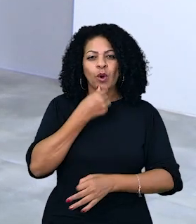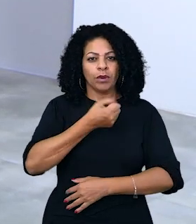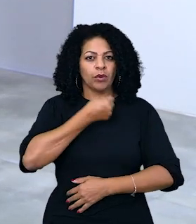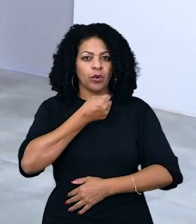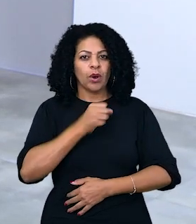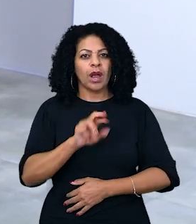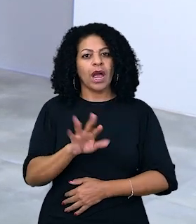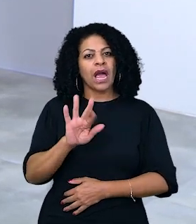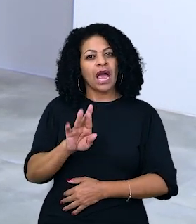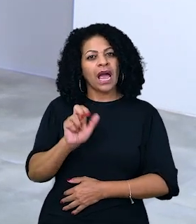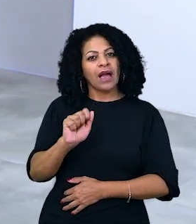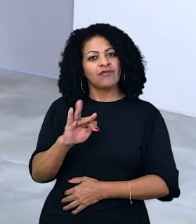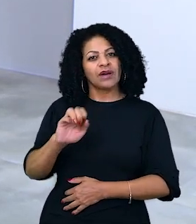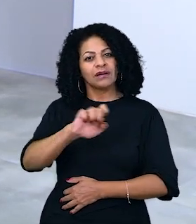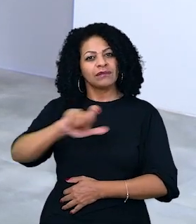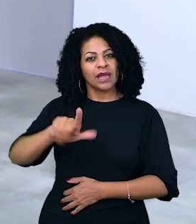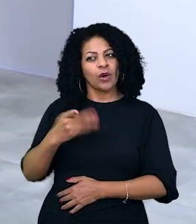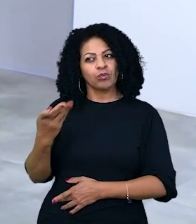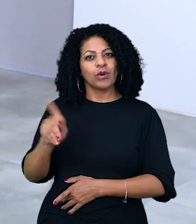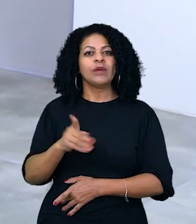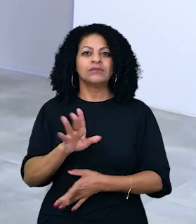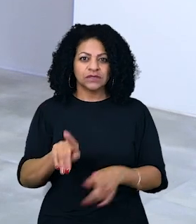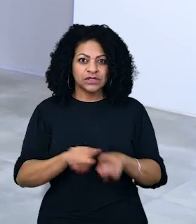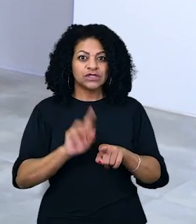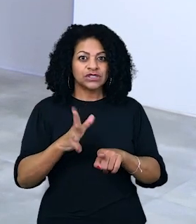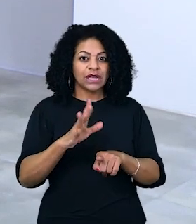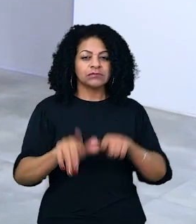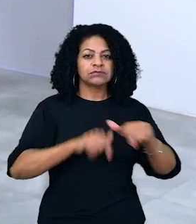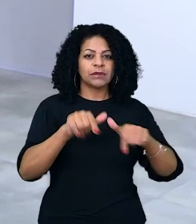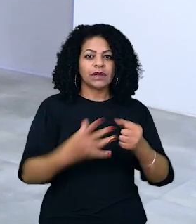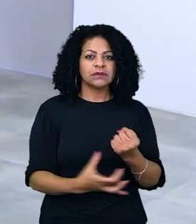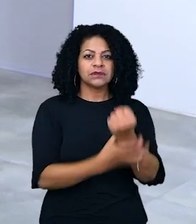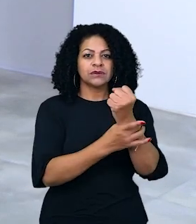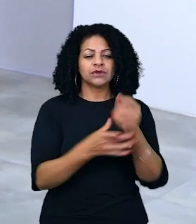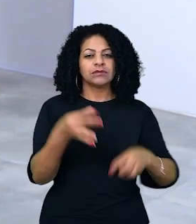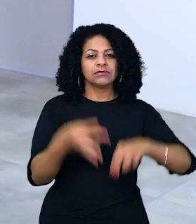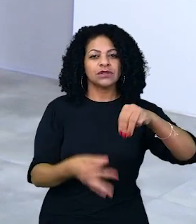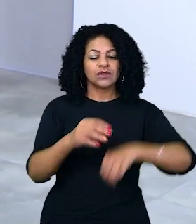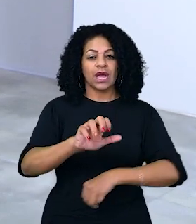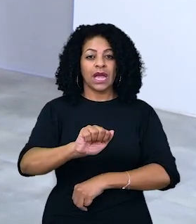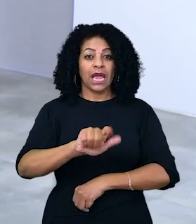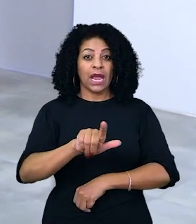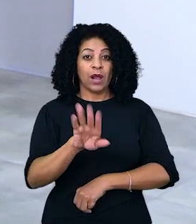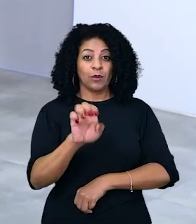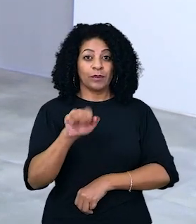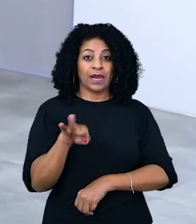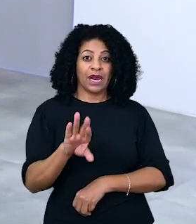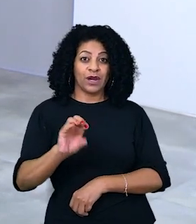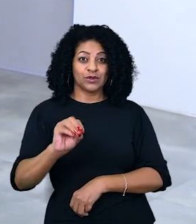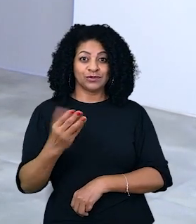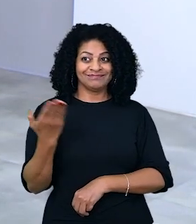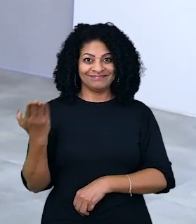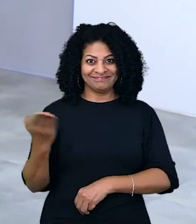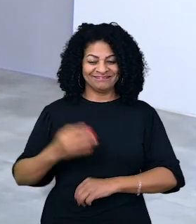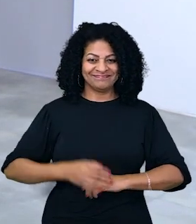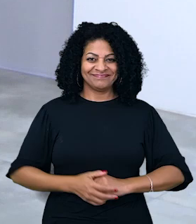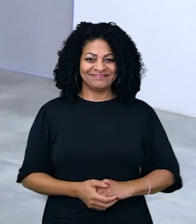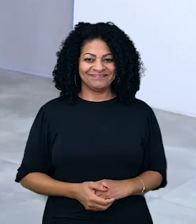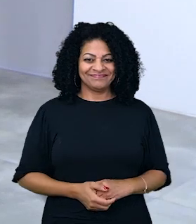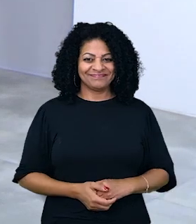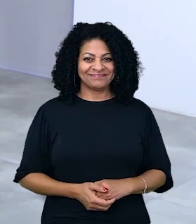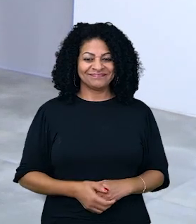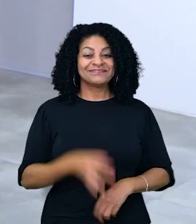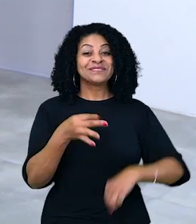repórter Rafael Silva conversou com o coordenador do programa Trabalho Seguro, ministro Alberto Balazeiro. Vamos assistir.